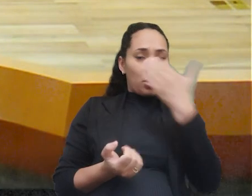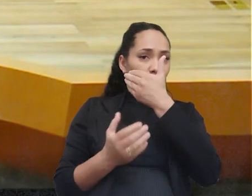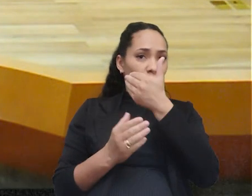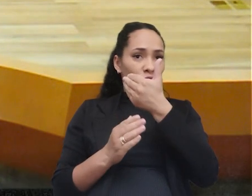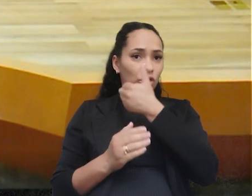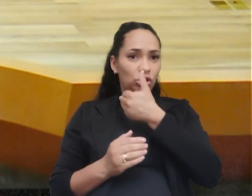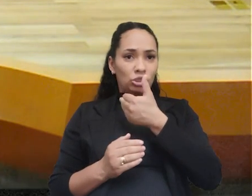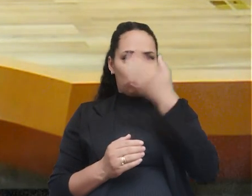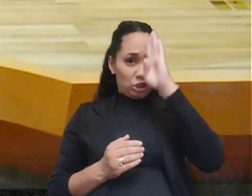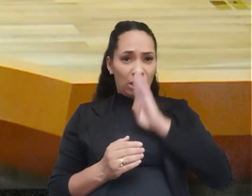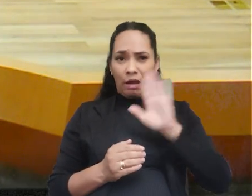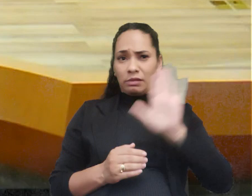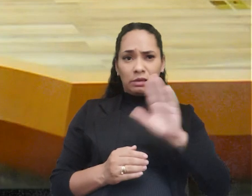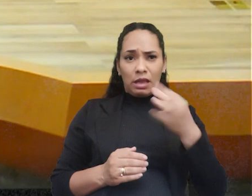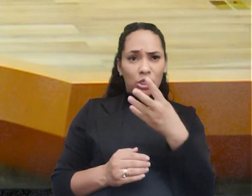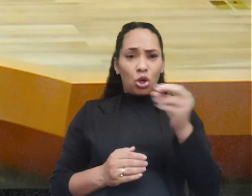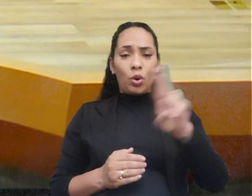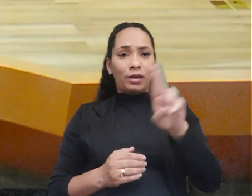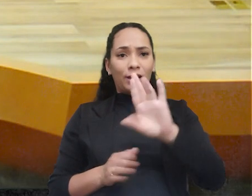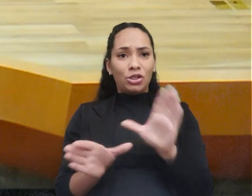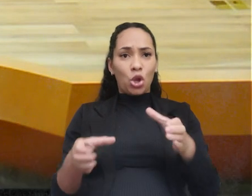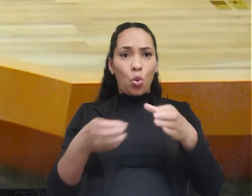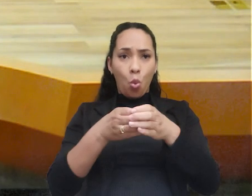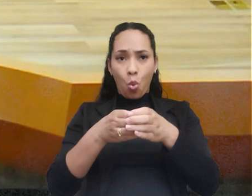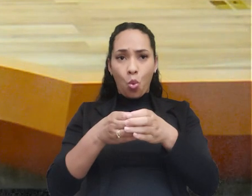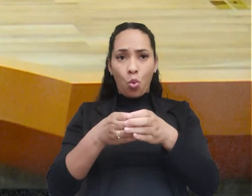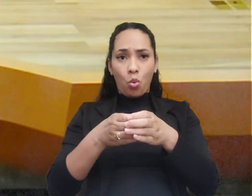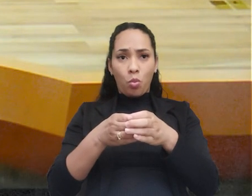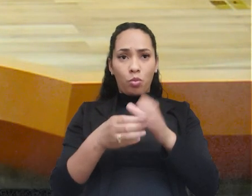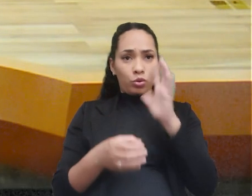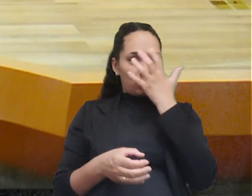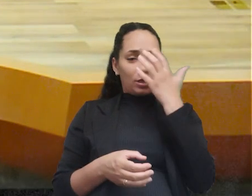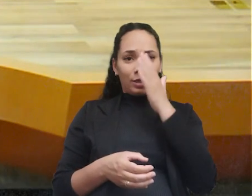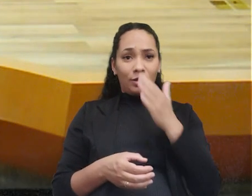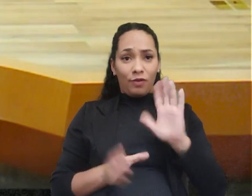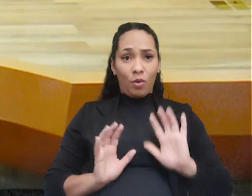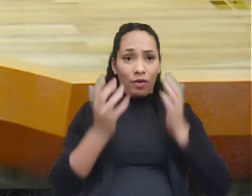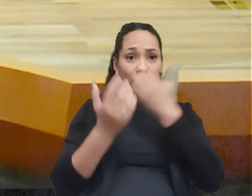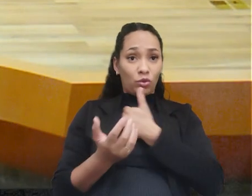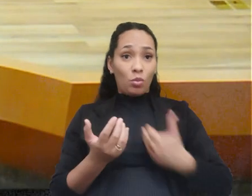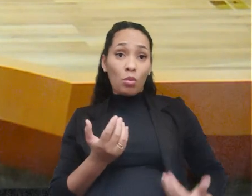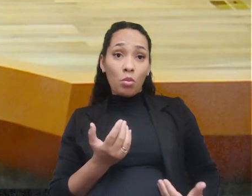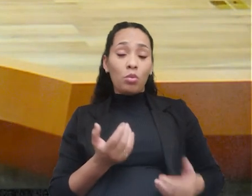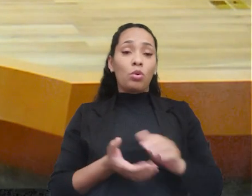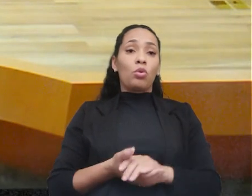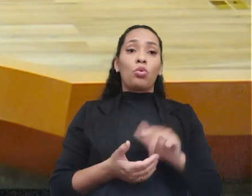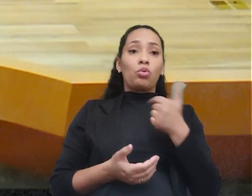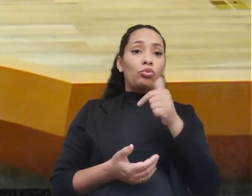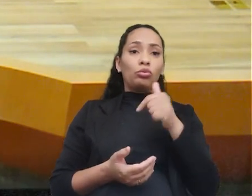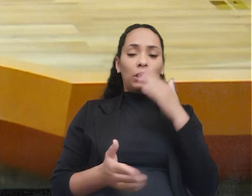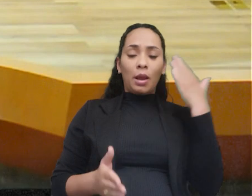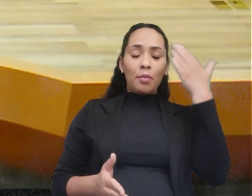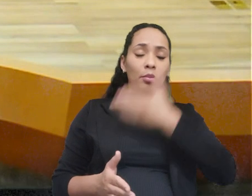vendidas a R$ 40 cada uma, e era um bloco de carnaval, um evento público. E não houve, pelo menos pelo que se traz